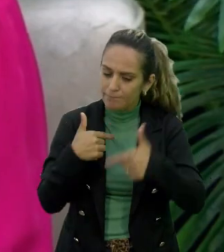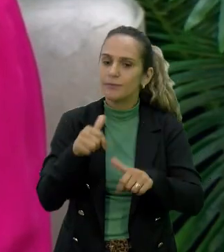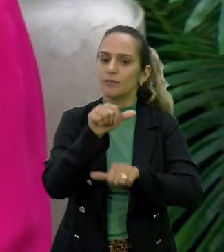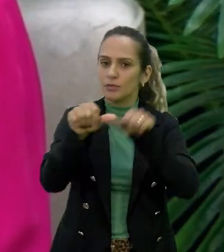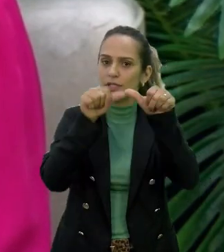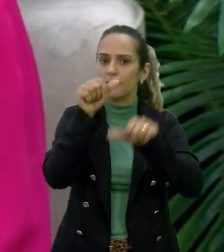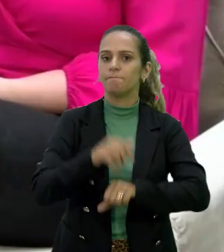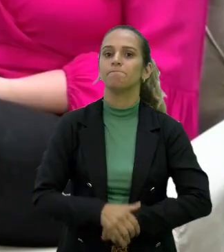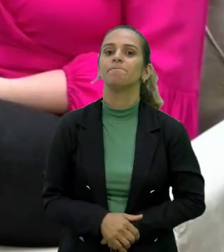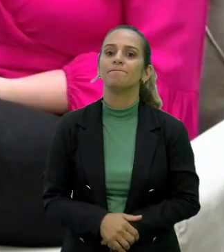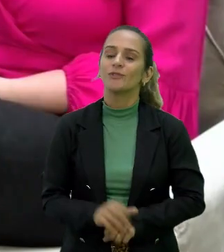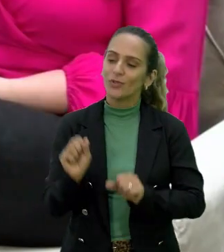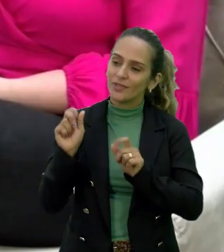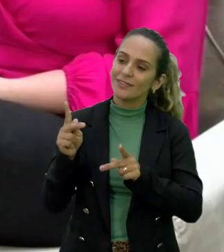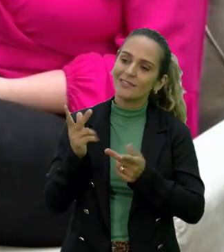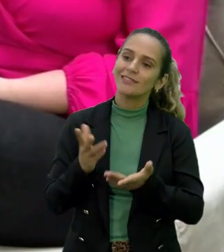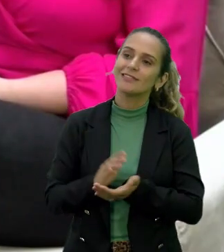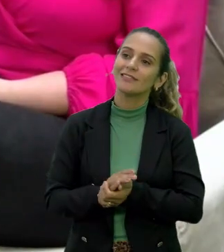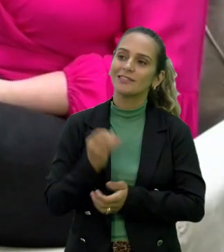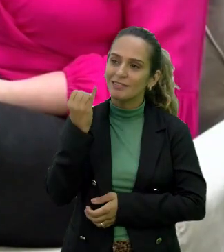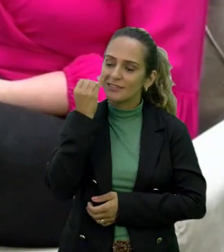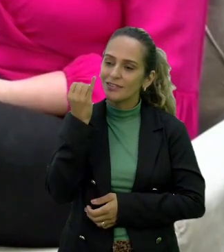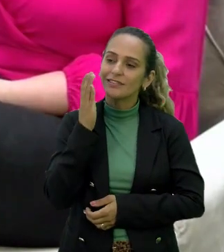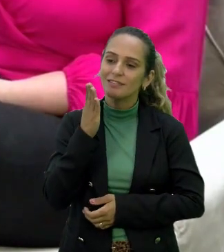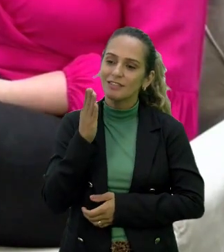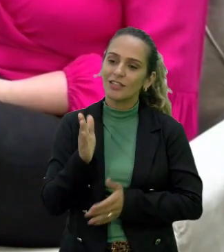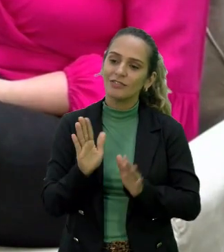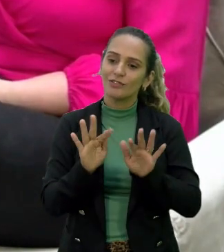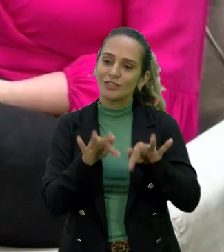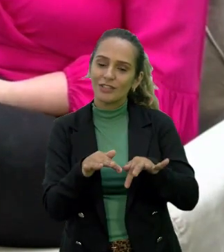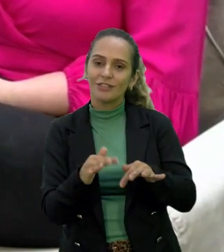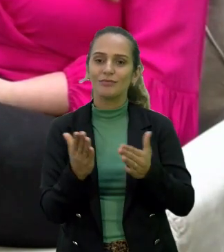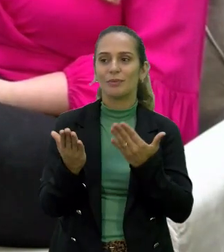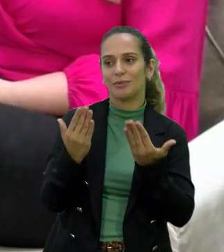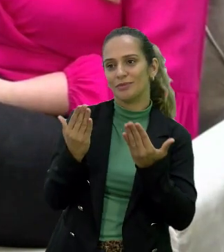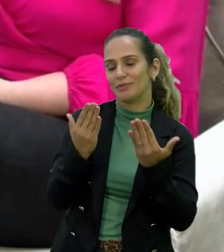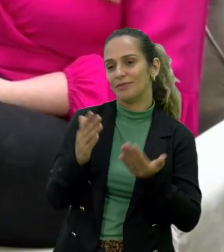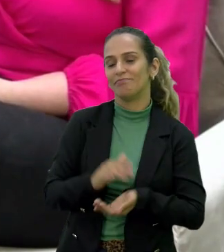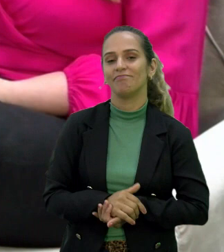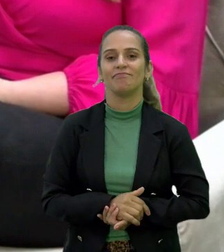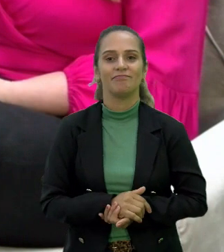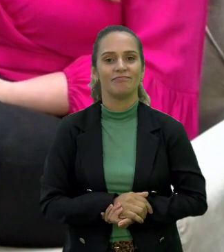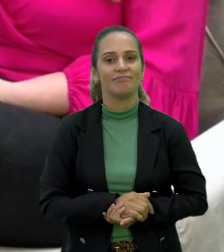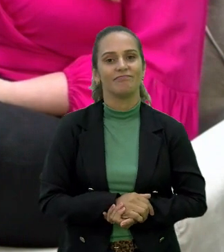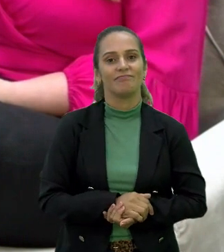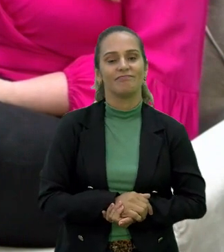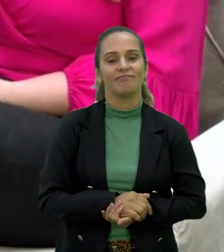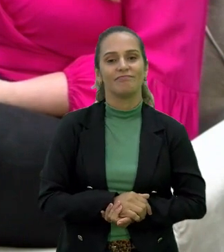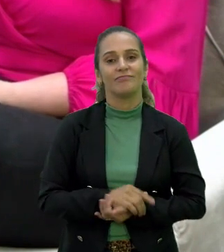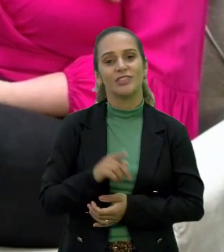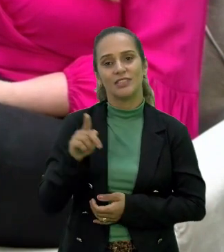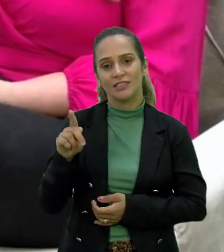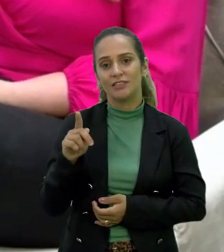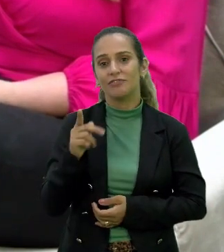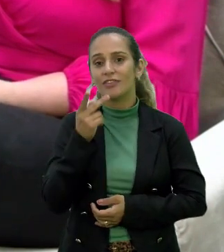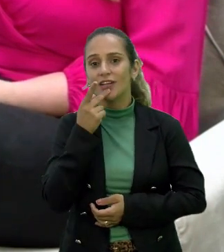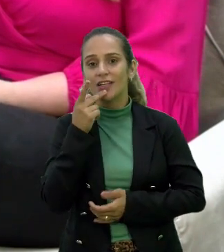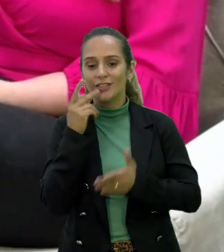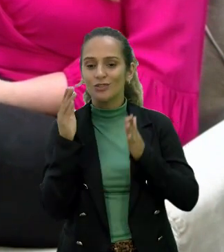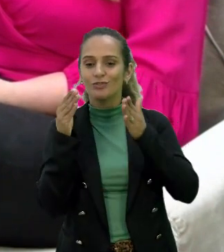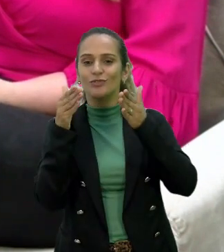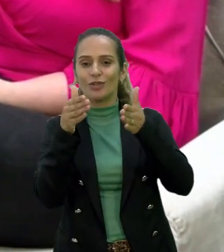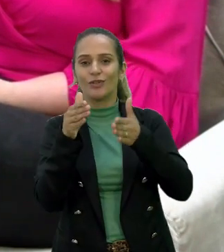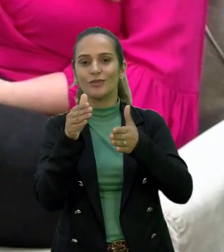mudar essa realidade Ok Deputado chegando já no final do nosso bate-papo Eu queria que a senhora se